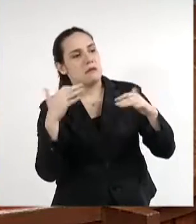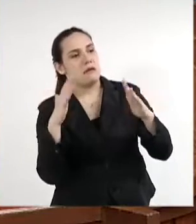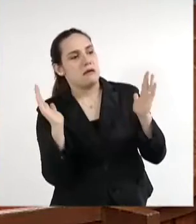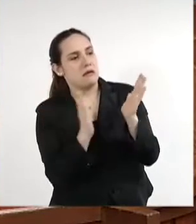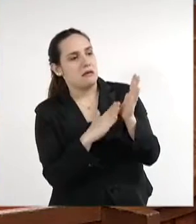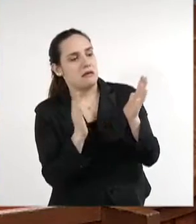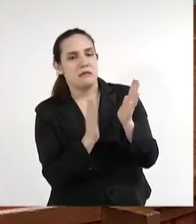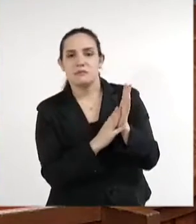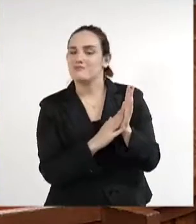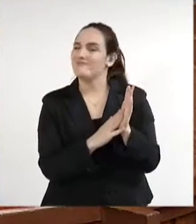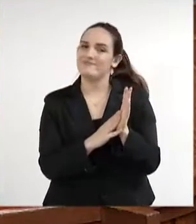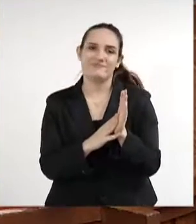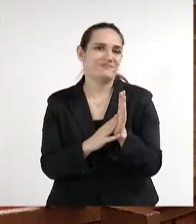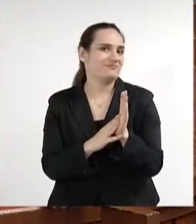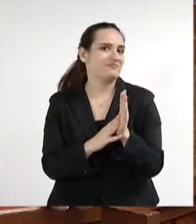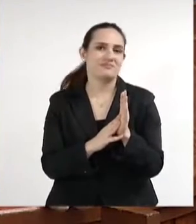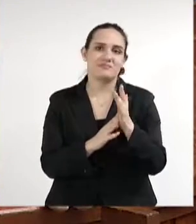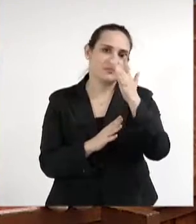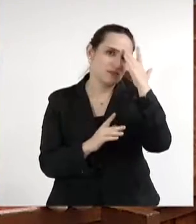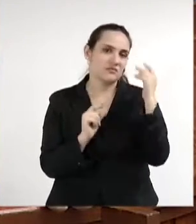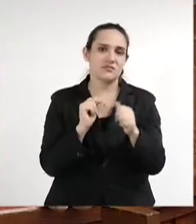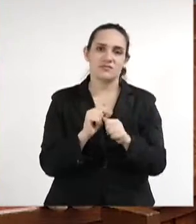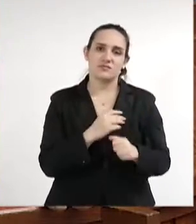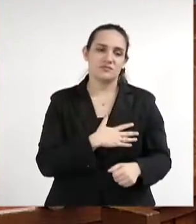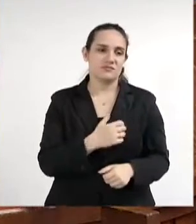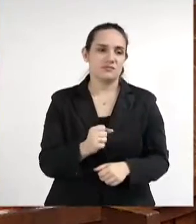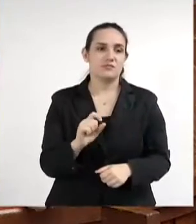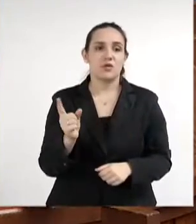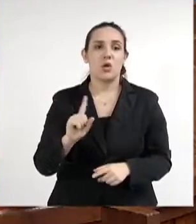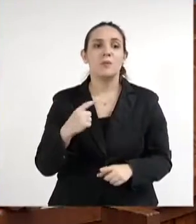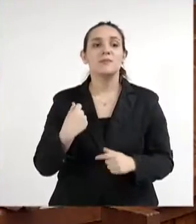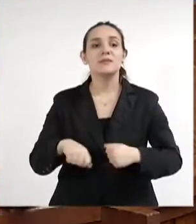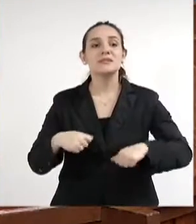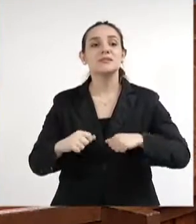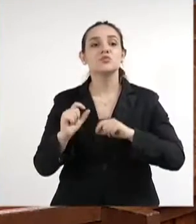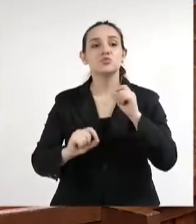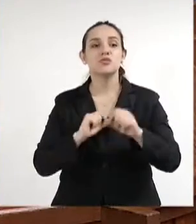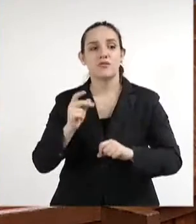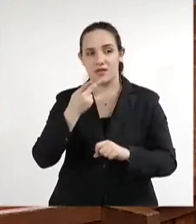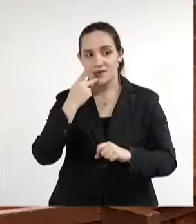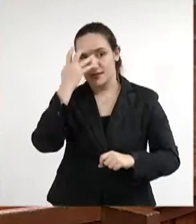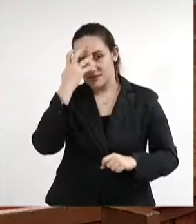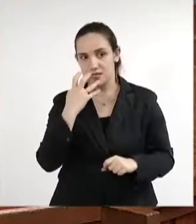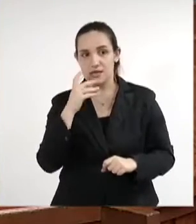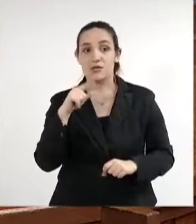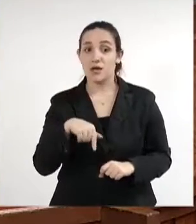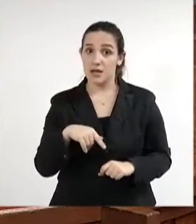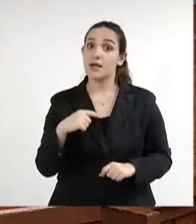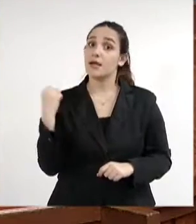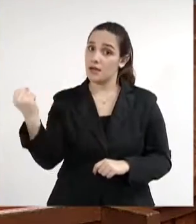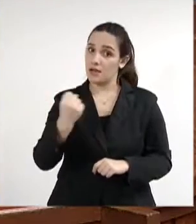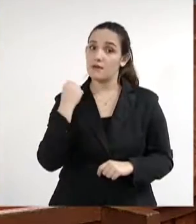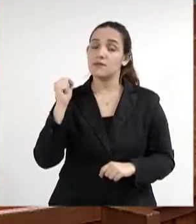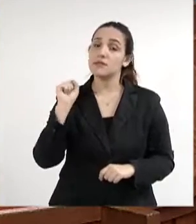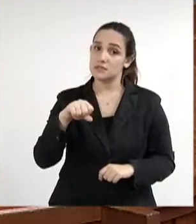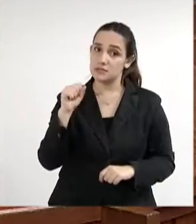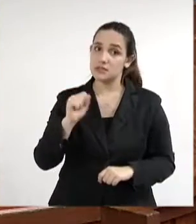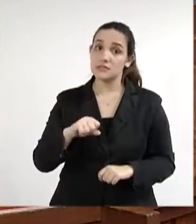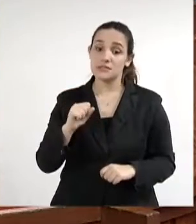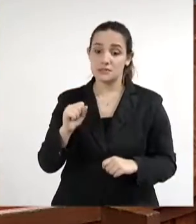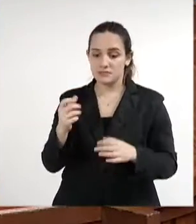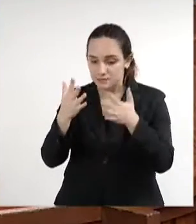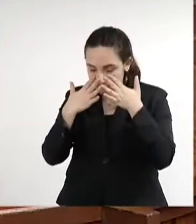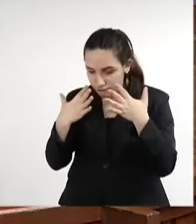glorificar atos de pessoas que se suicidaram. Mas devemos falar de forma séria e estar prontos sempre a